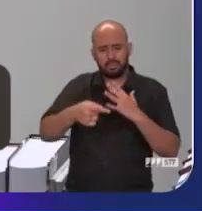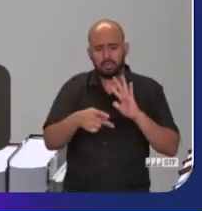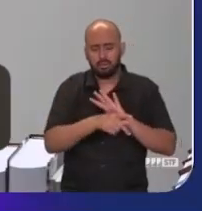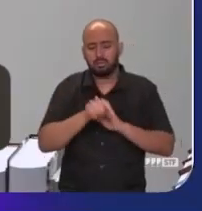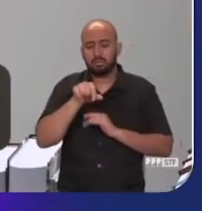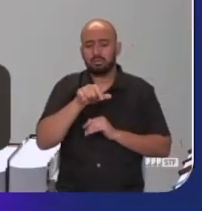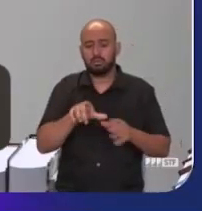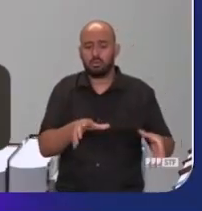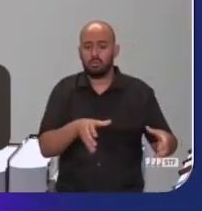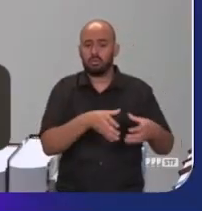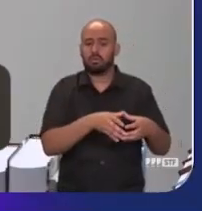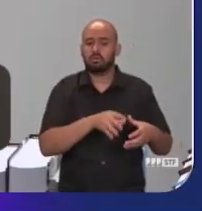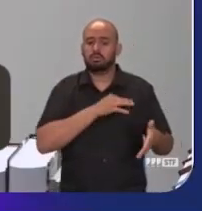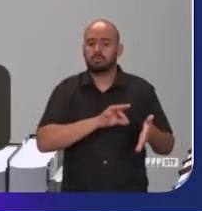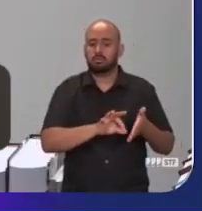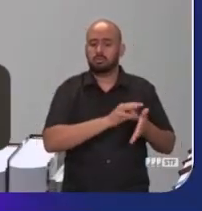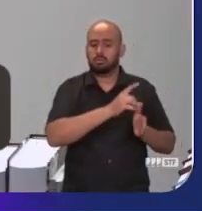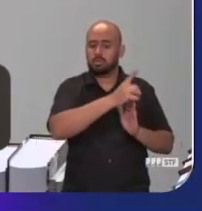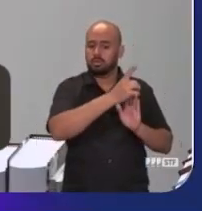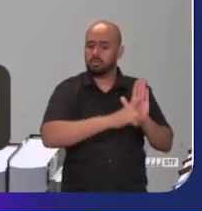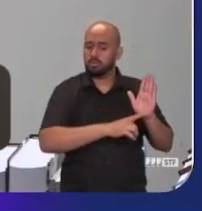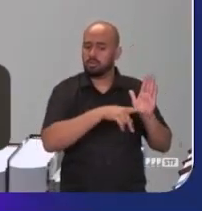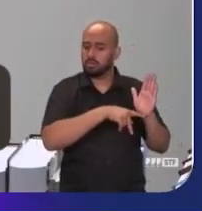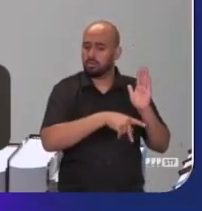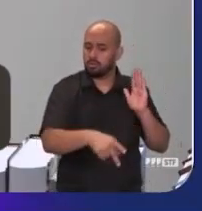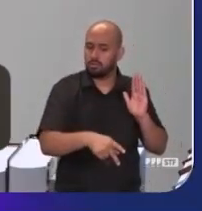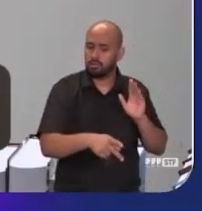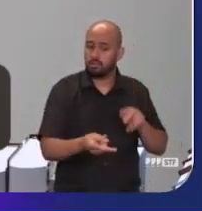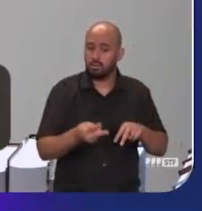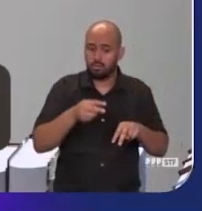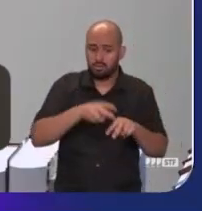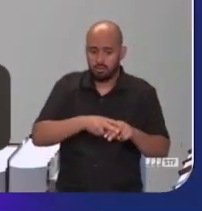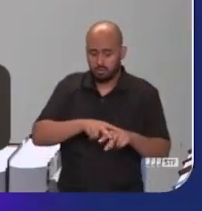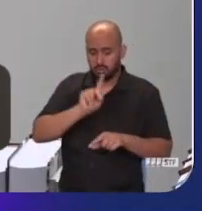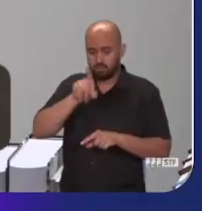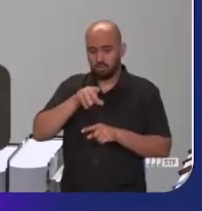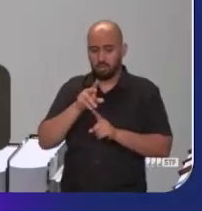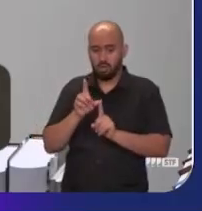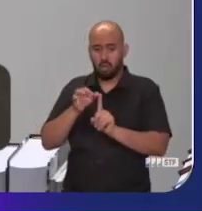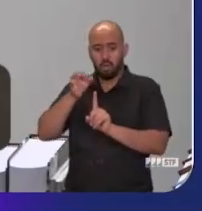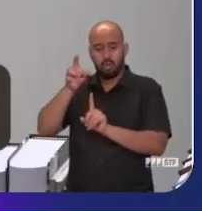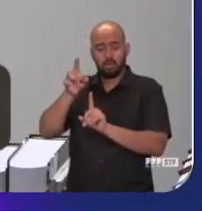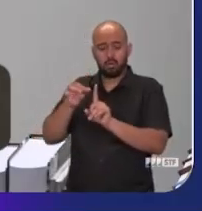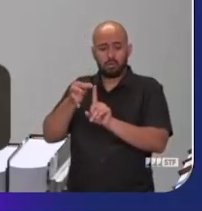a assinatura de decreto pelo presidente da República, a prisão de autoridades públicas, a